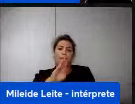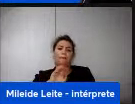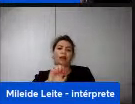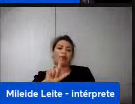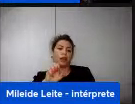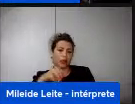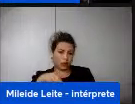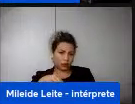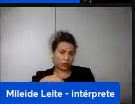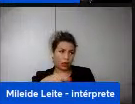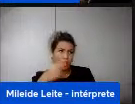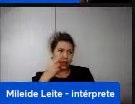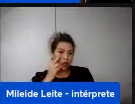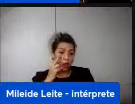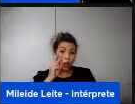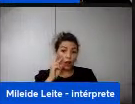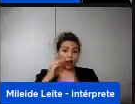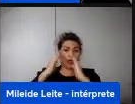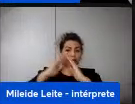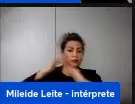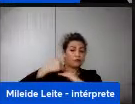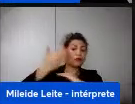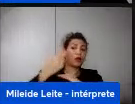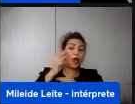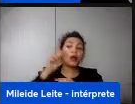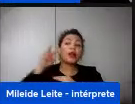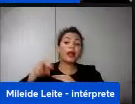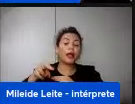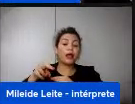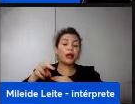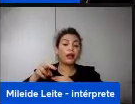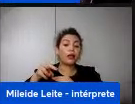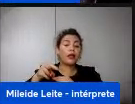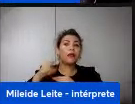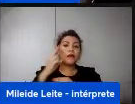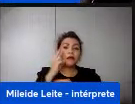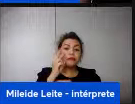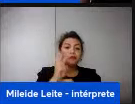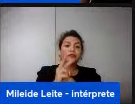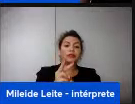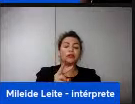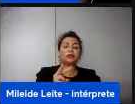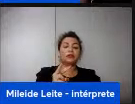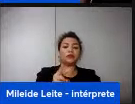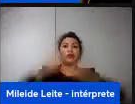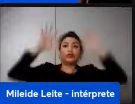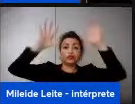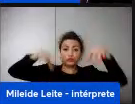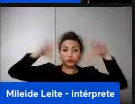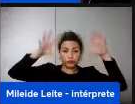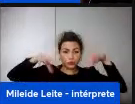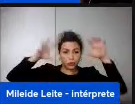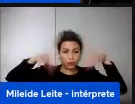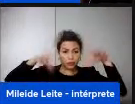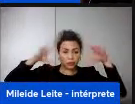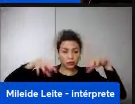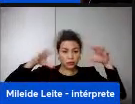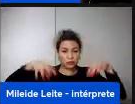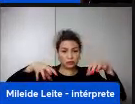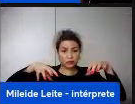né, e olhasse para fora aqui de casa, né, e visse chuva,